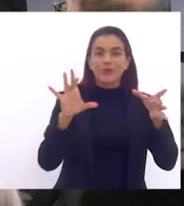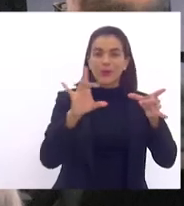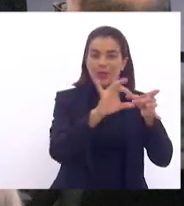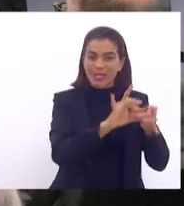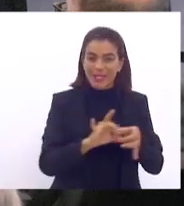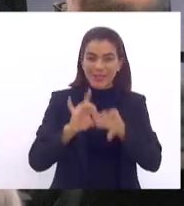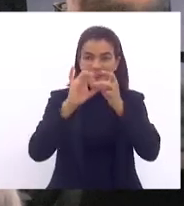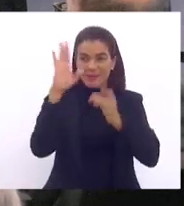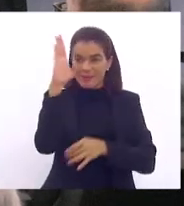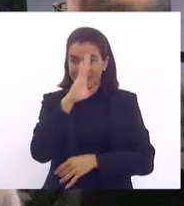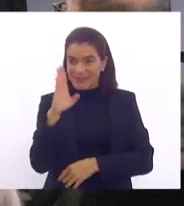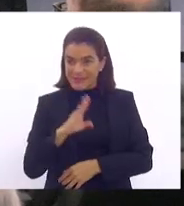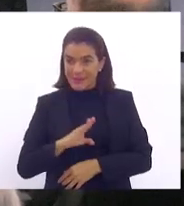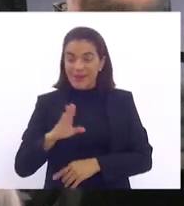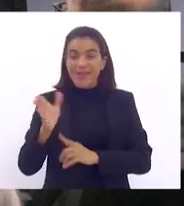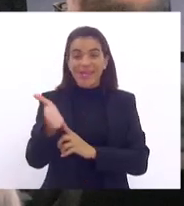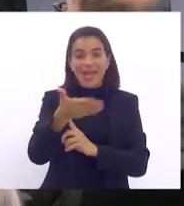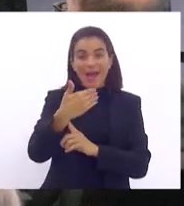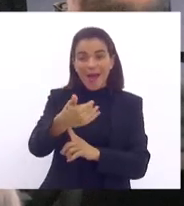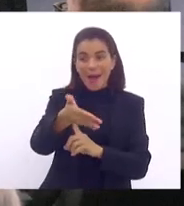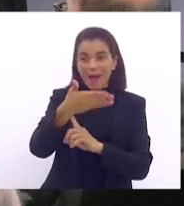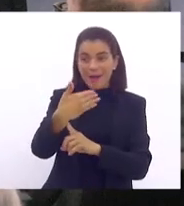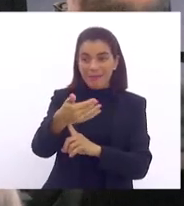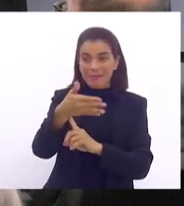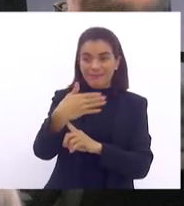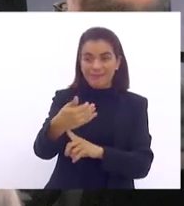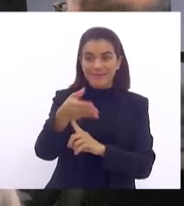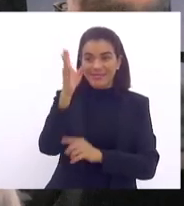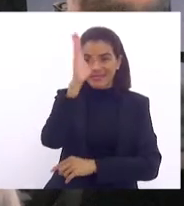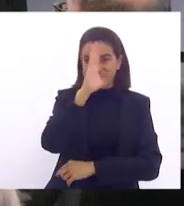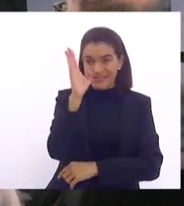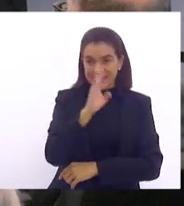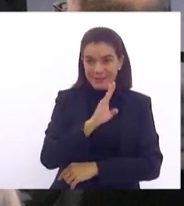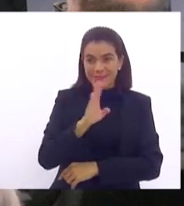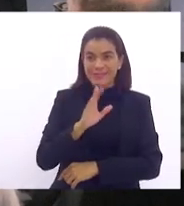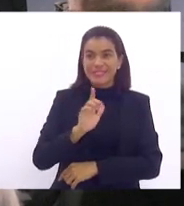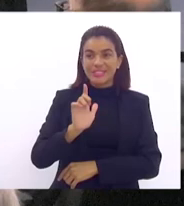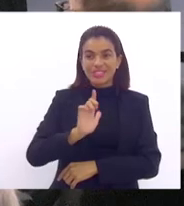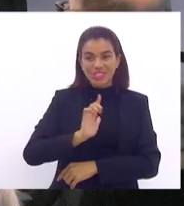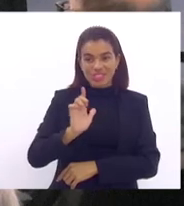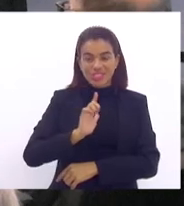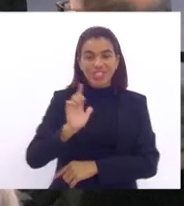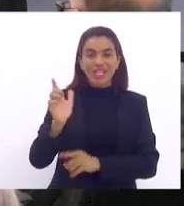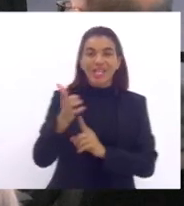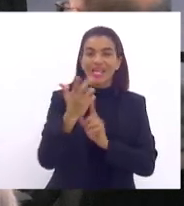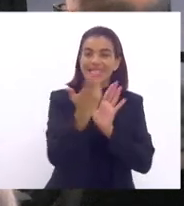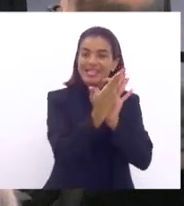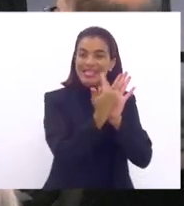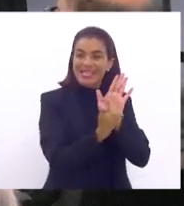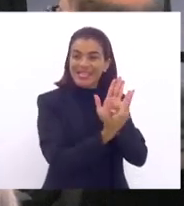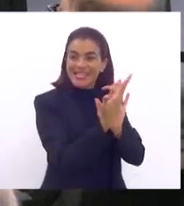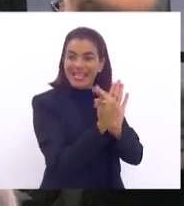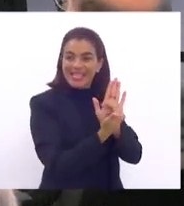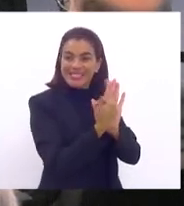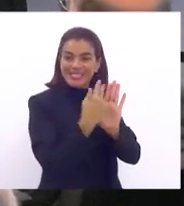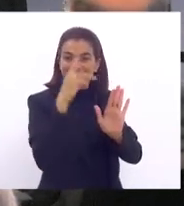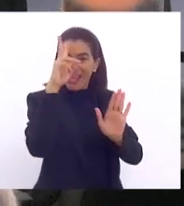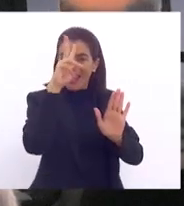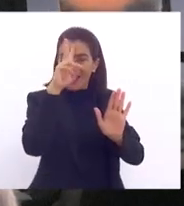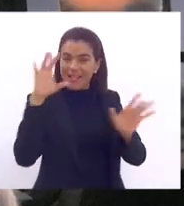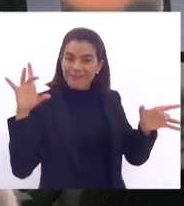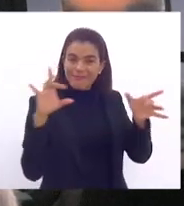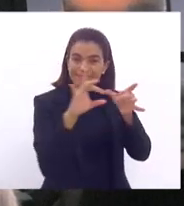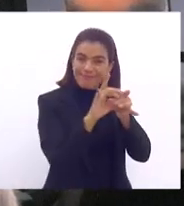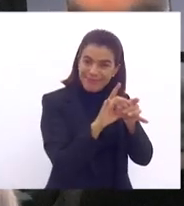bandeira do Brasil inclusive foi e eh eh eh gravada de uma forma diferente Relembrando